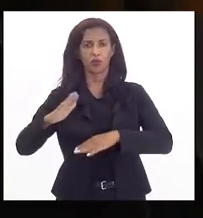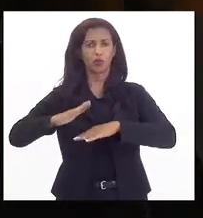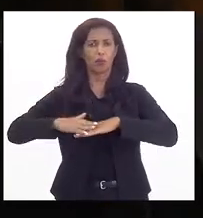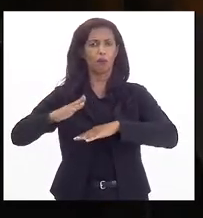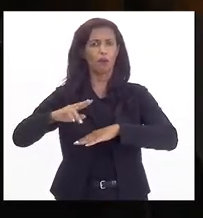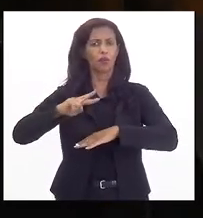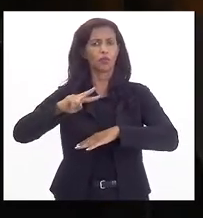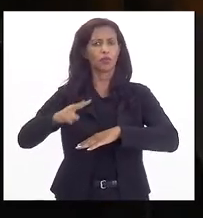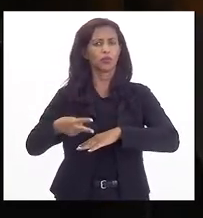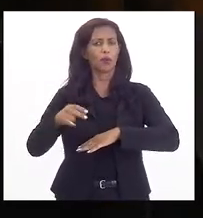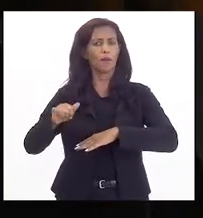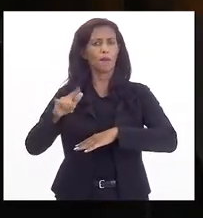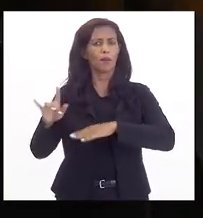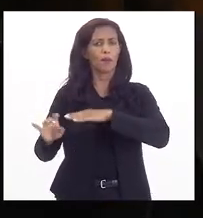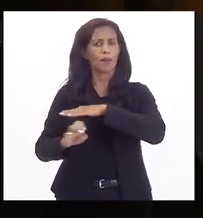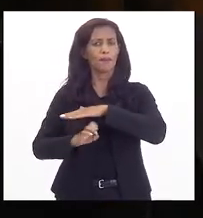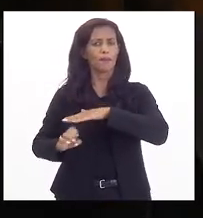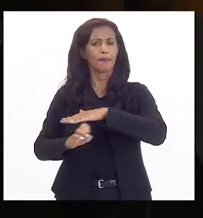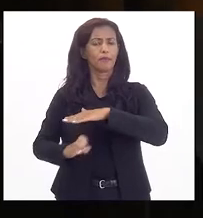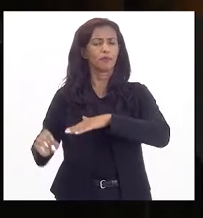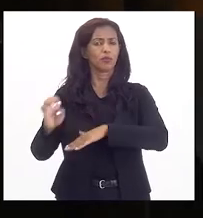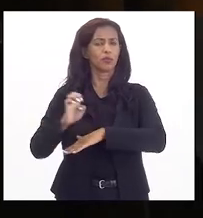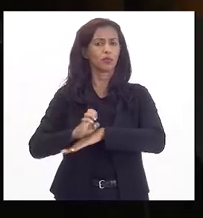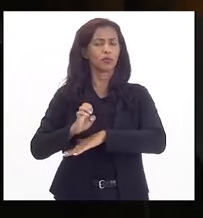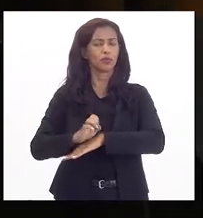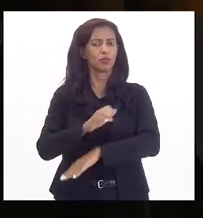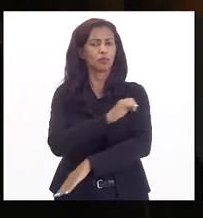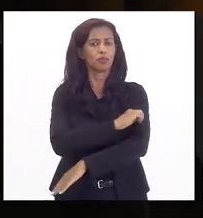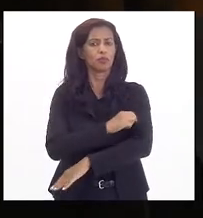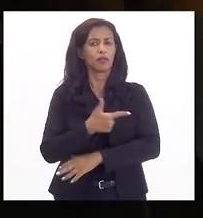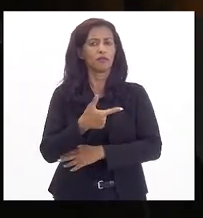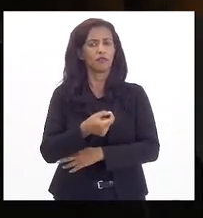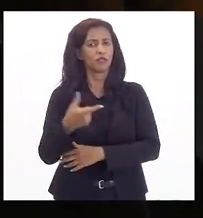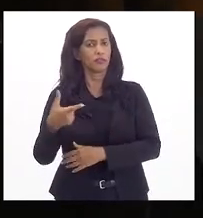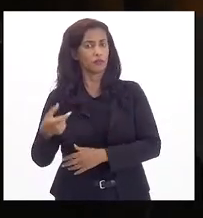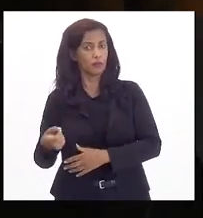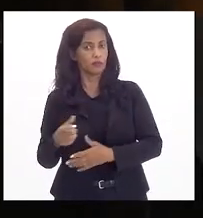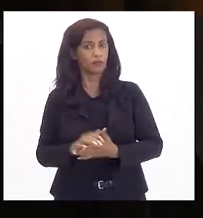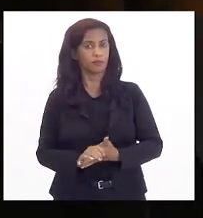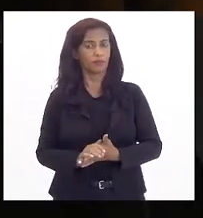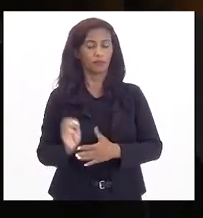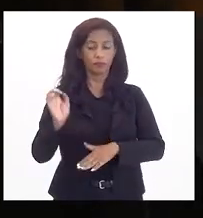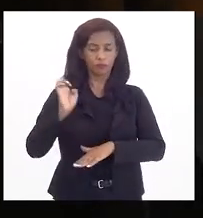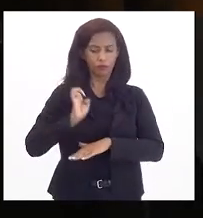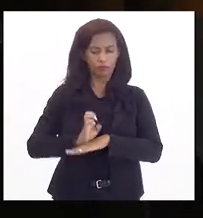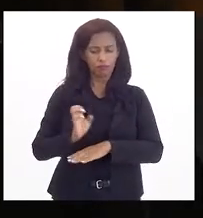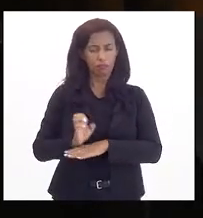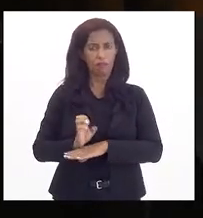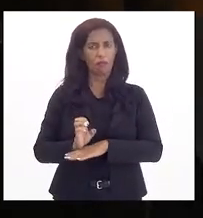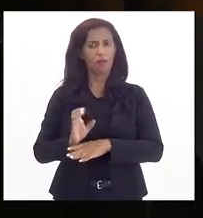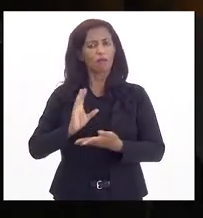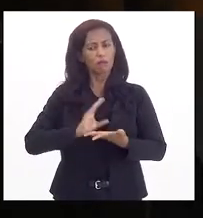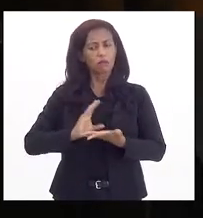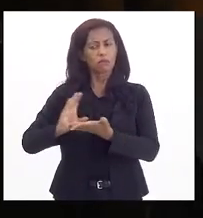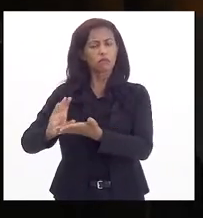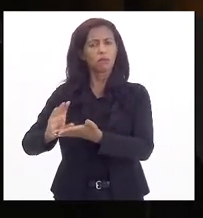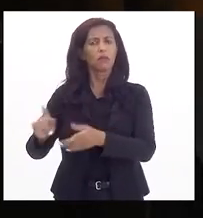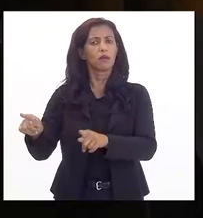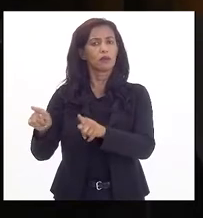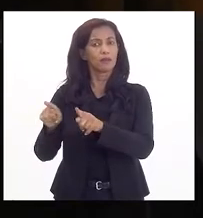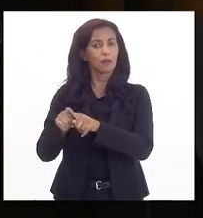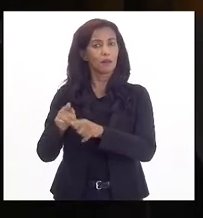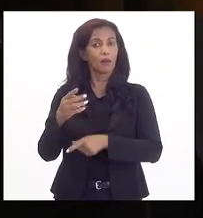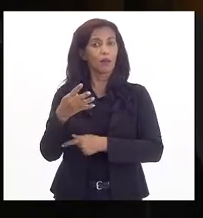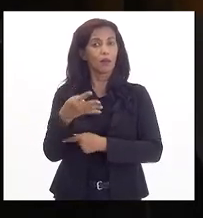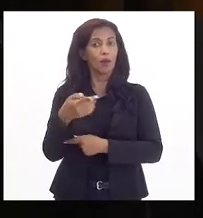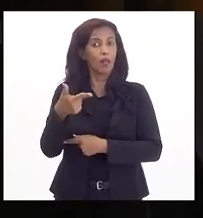2.600 empresas do Rio de Janeiro em 2020. O Estado recebeu ainda